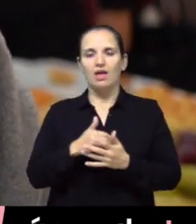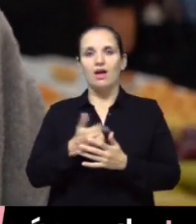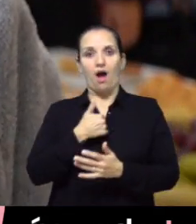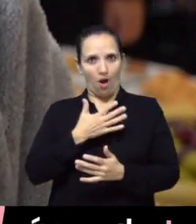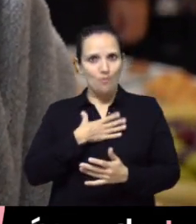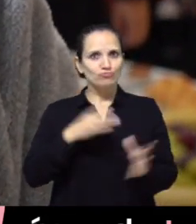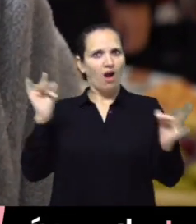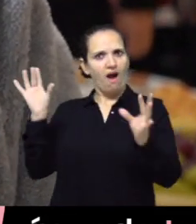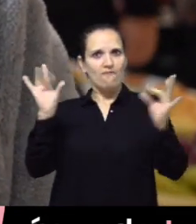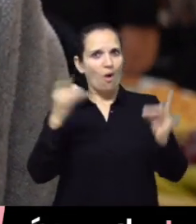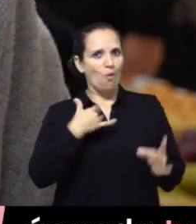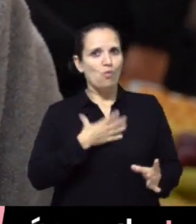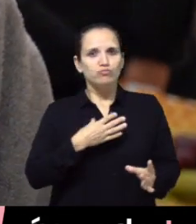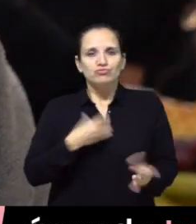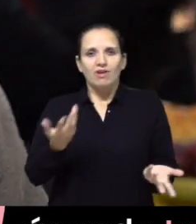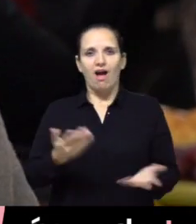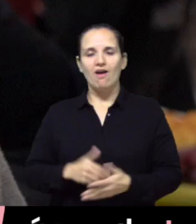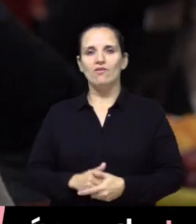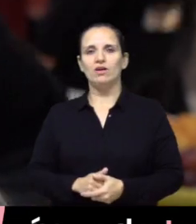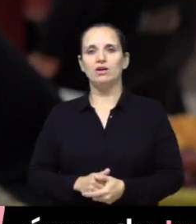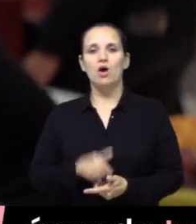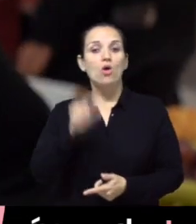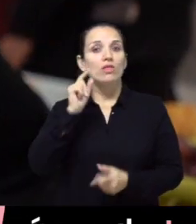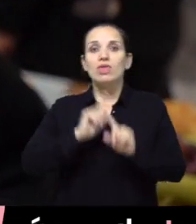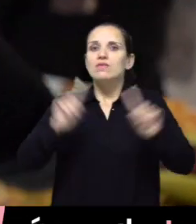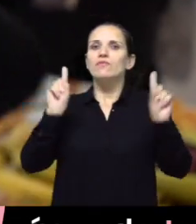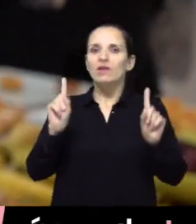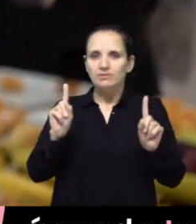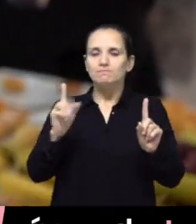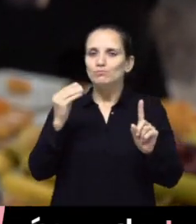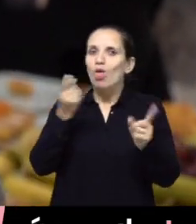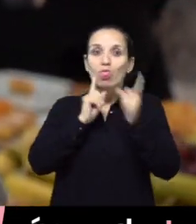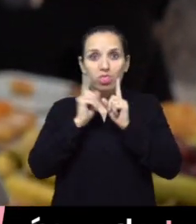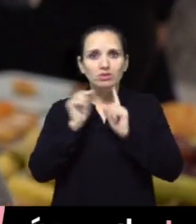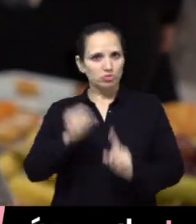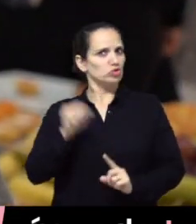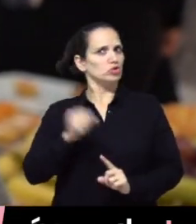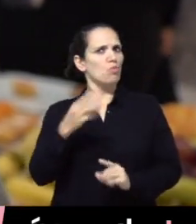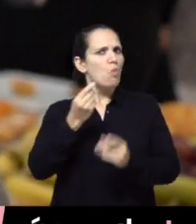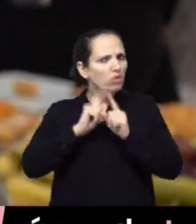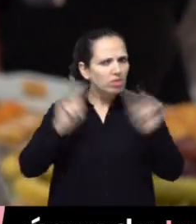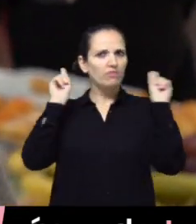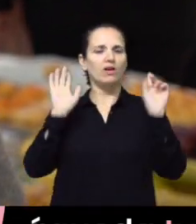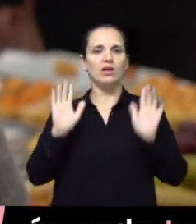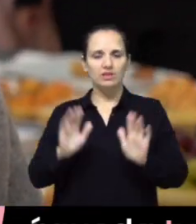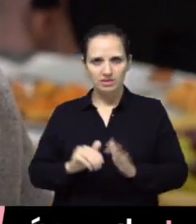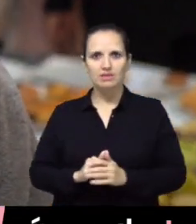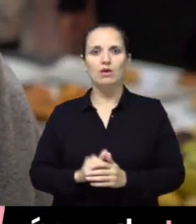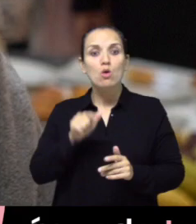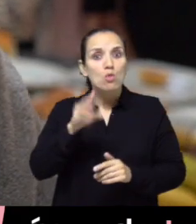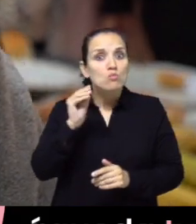alegria, eu até gostava de andar lá a dançar no palco. Portanto, é um dia diferente, um dia cheio de animação. Sim, sim, sim, muito